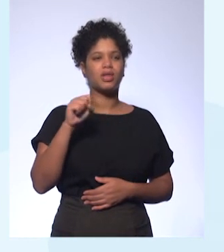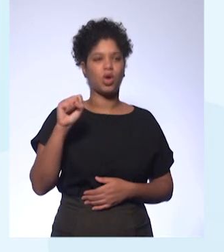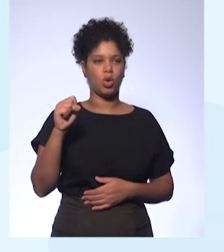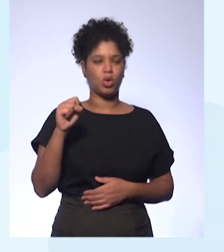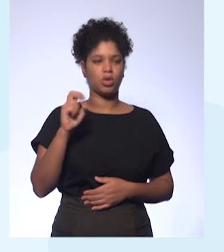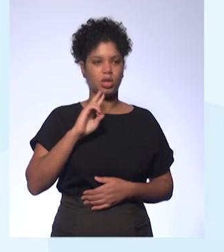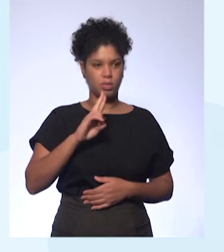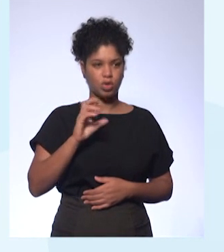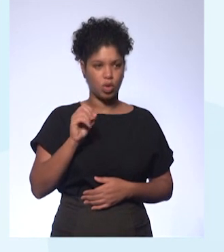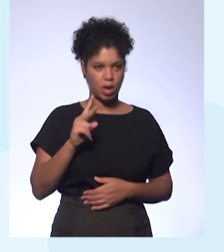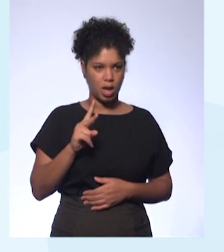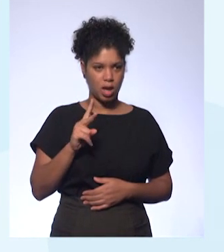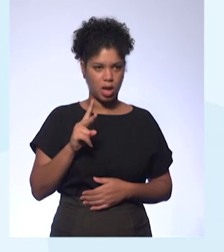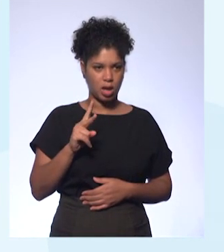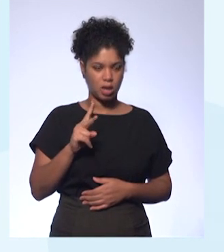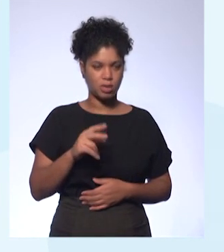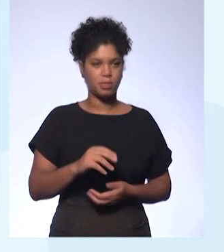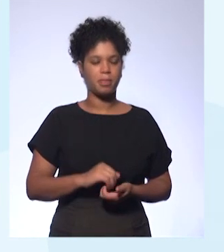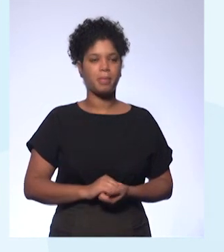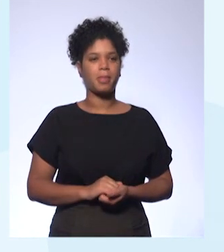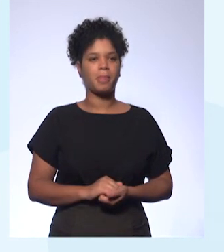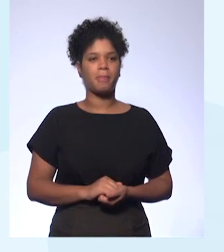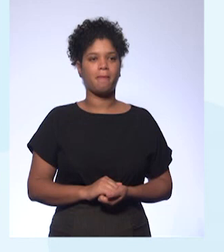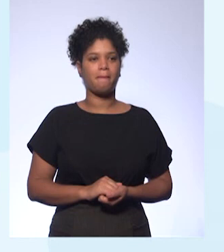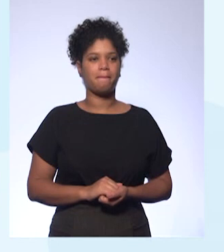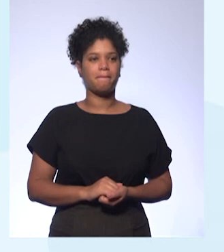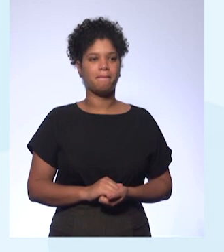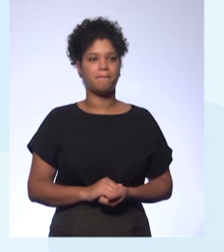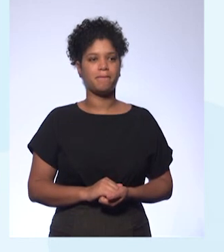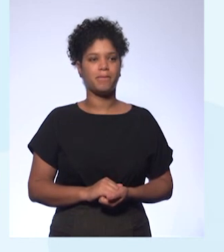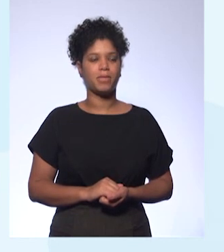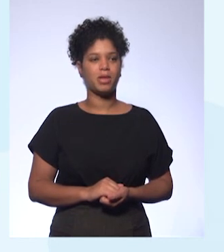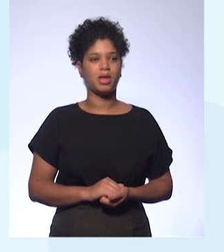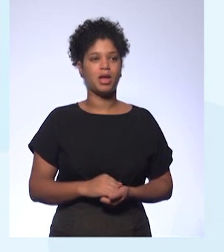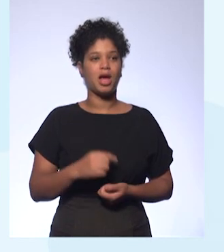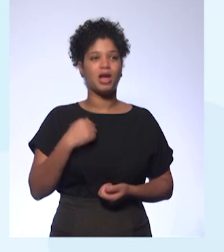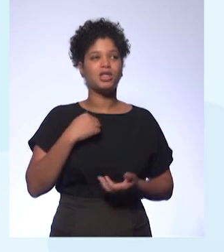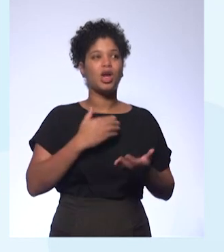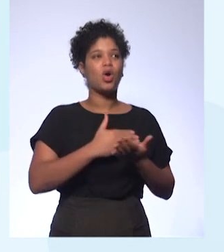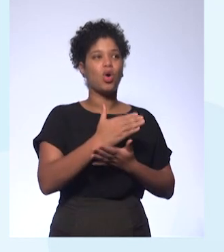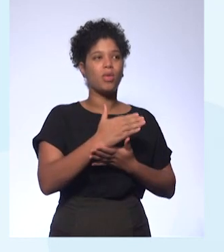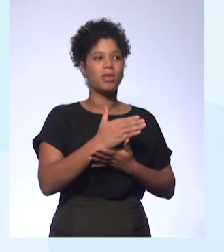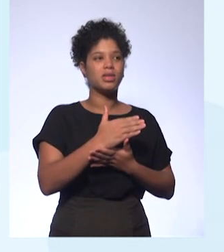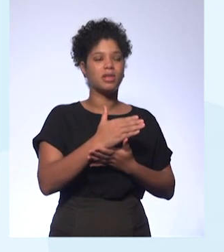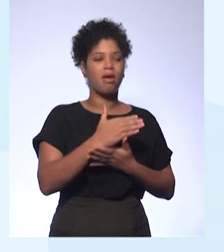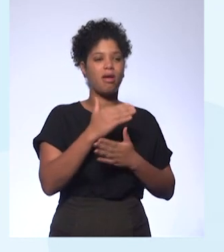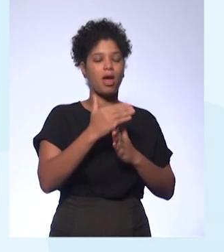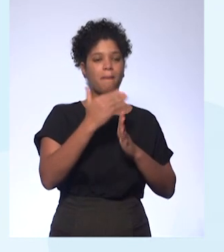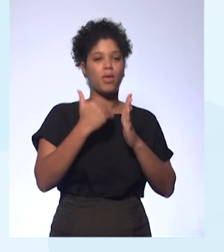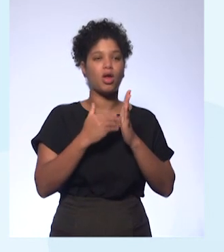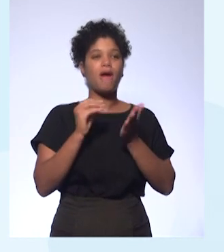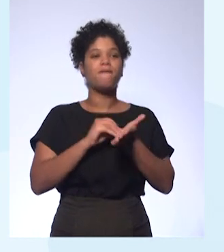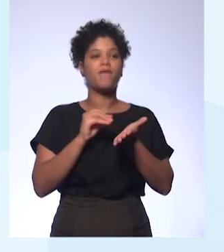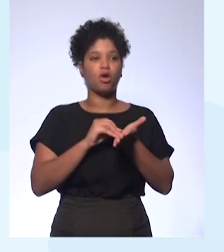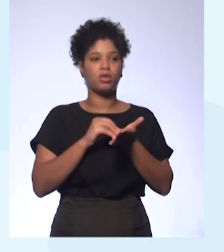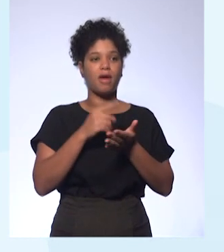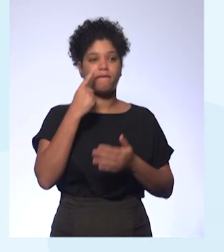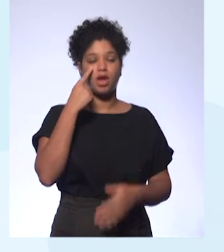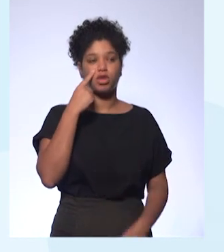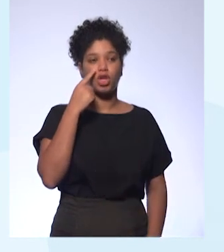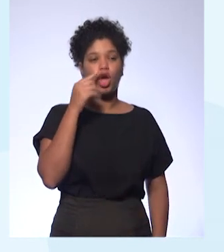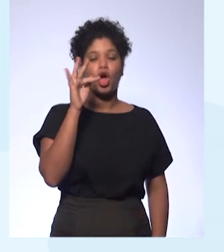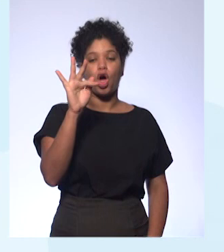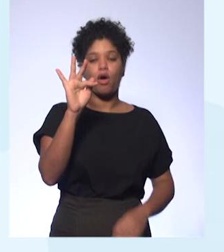288. O que acontece? Eu comecei aqui e pulei, mas aqui falta a gente calcular o ferro,